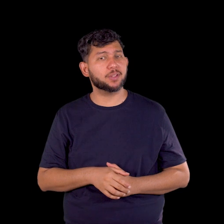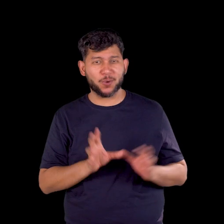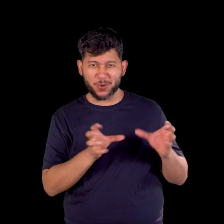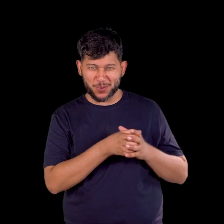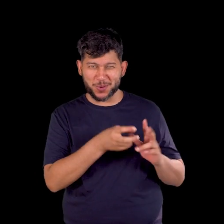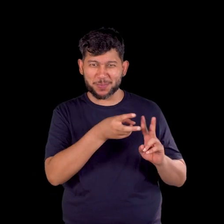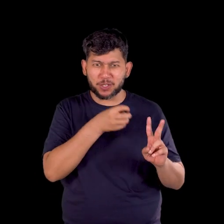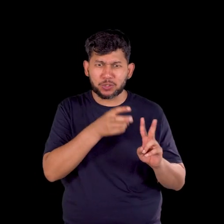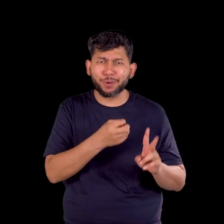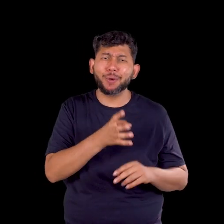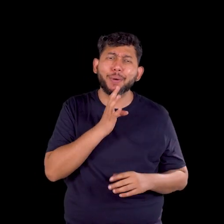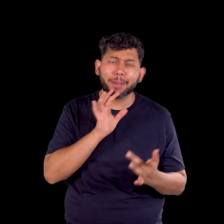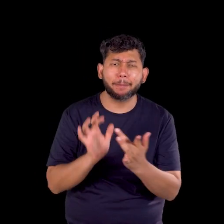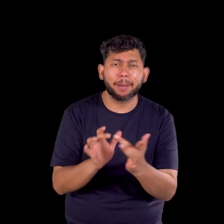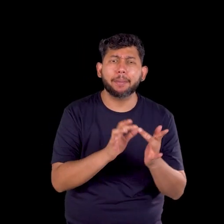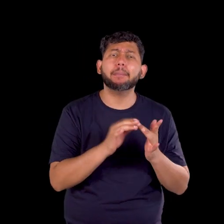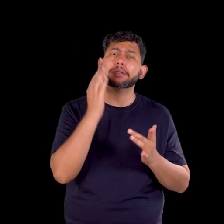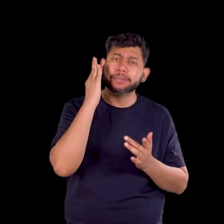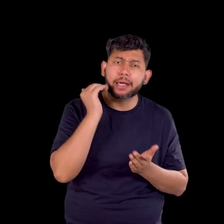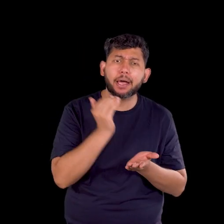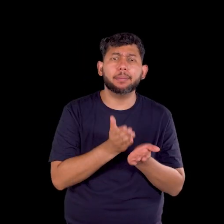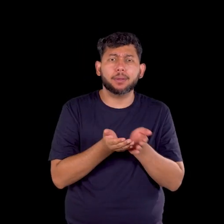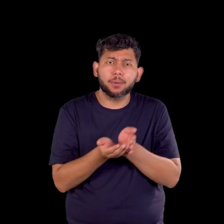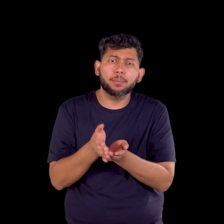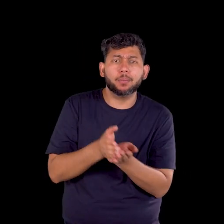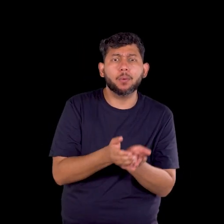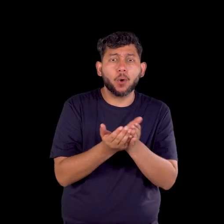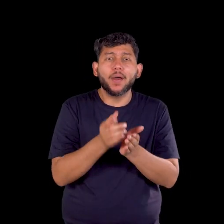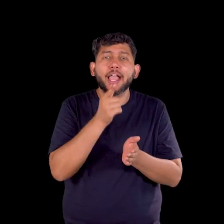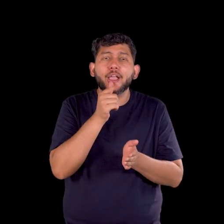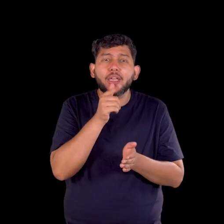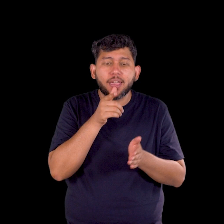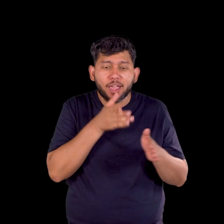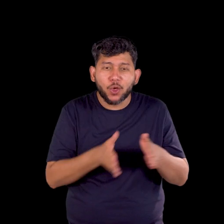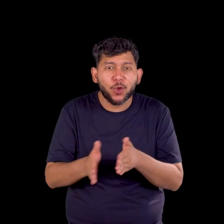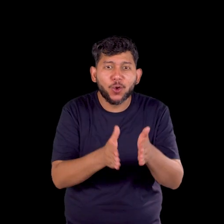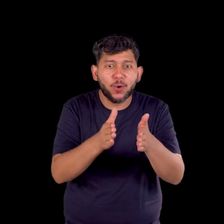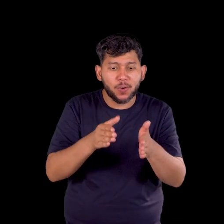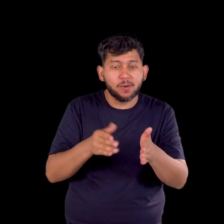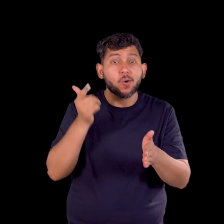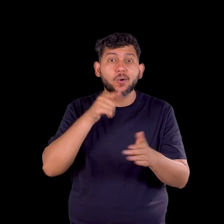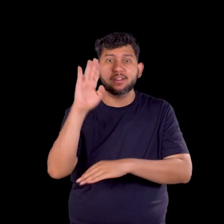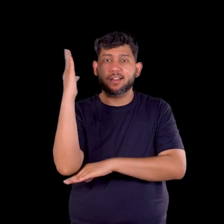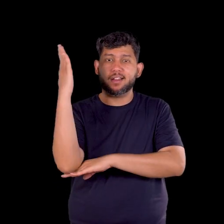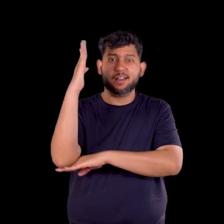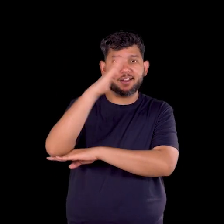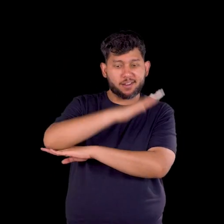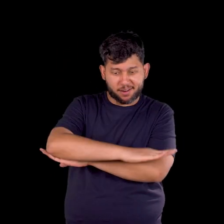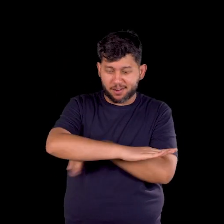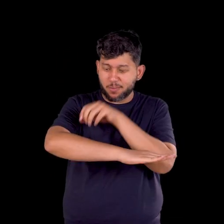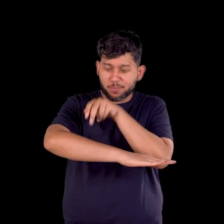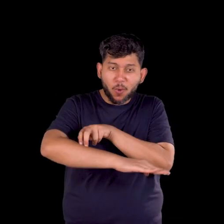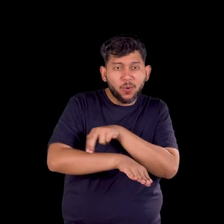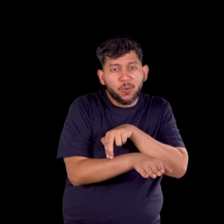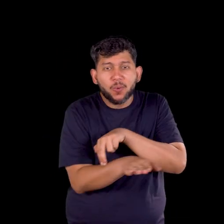desenvolveram habilidades excepcionais em navegação, especialmente a fluvial, fazendo dos furos, igarapés e lagos